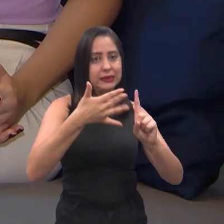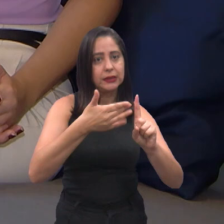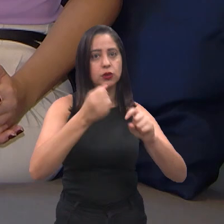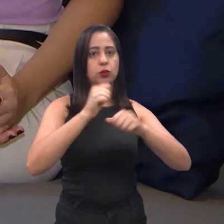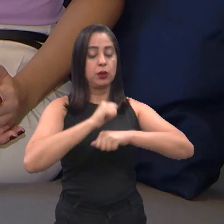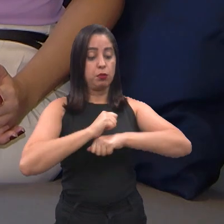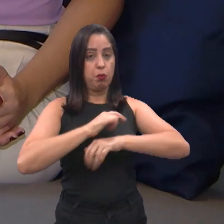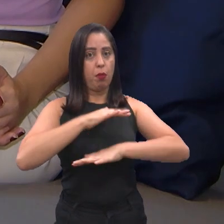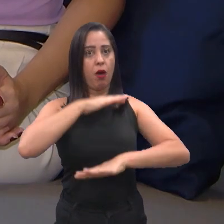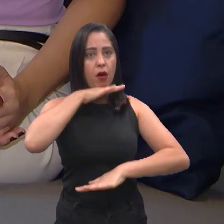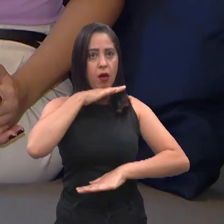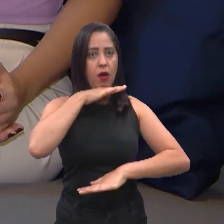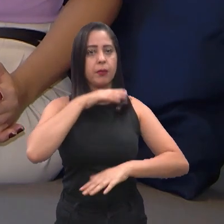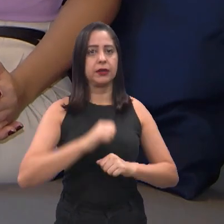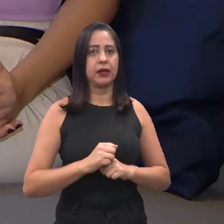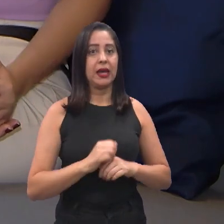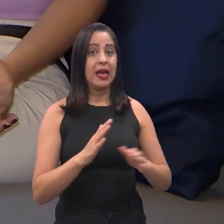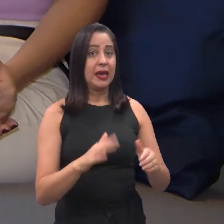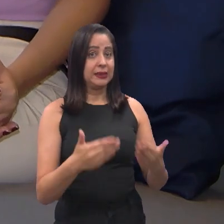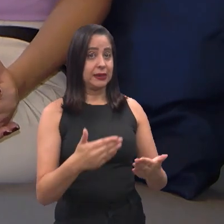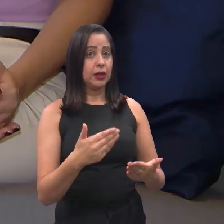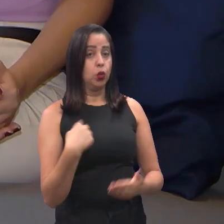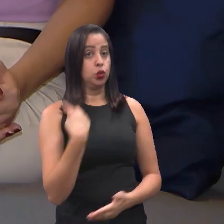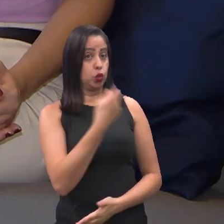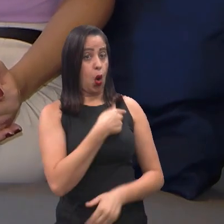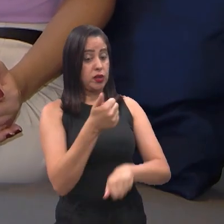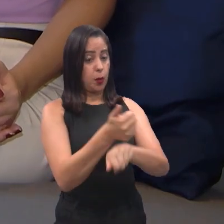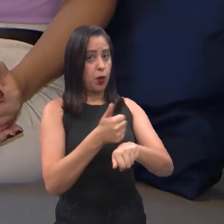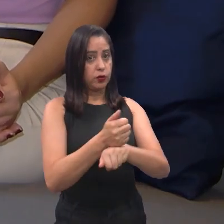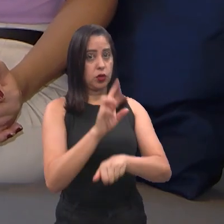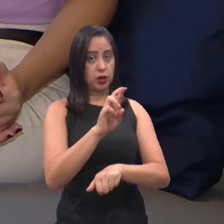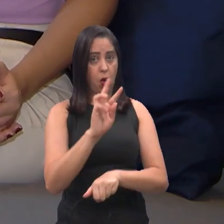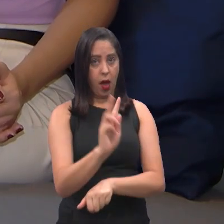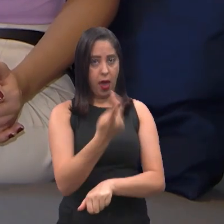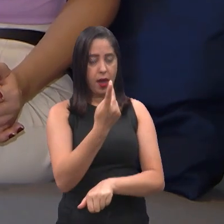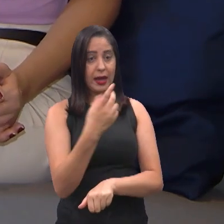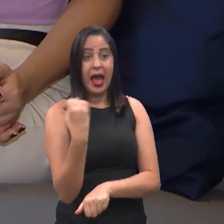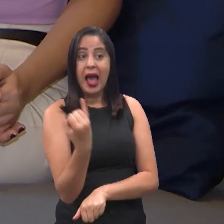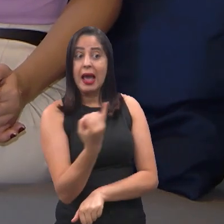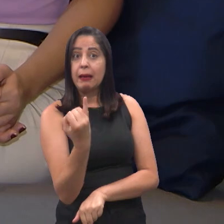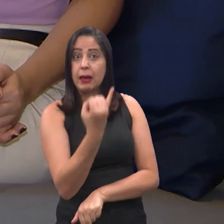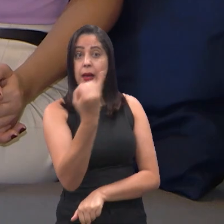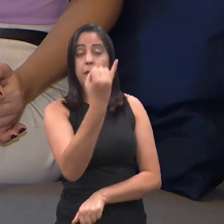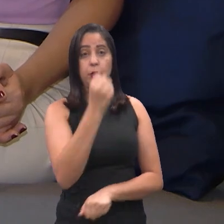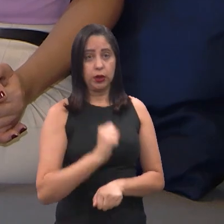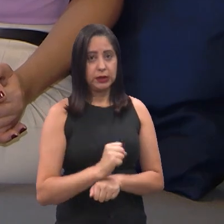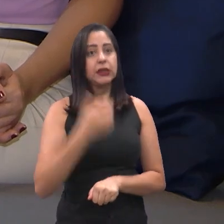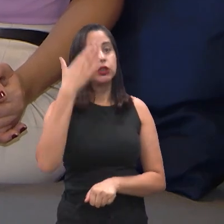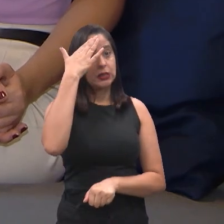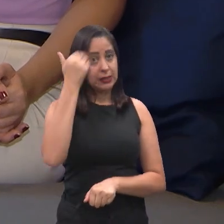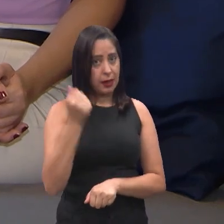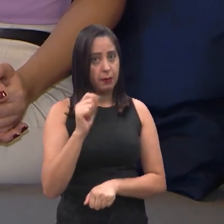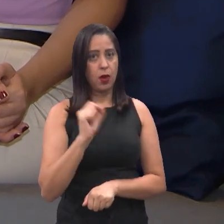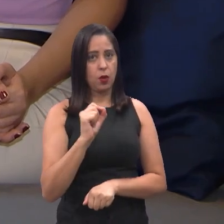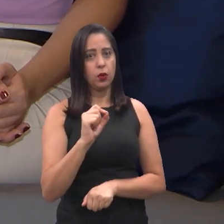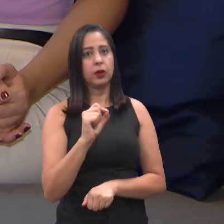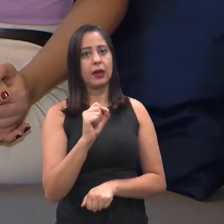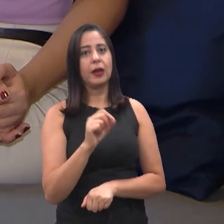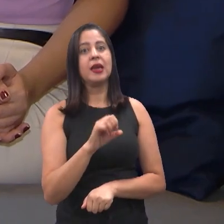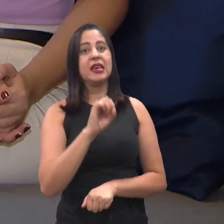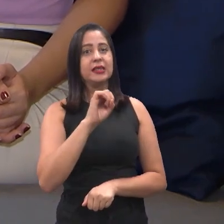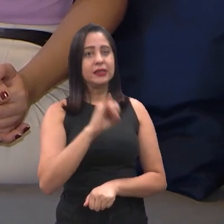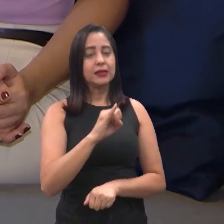somos profissionais da área de recursos humanos, é importante que saibamos que agora os documentos que nós